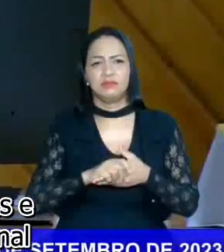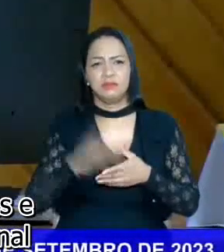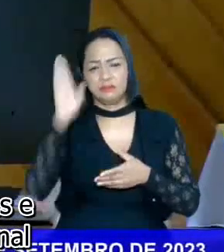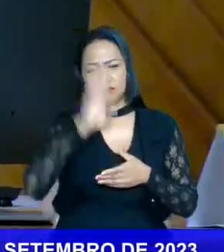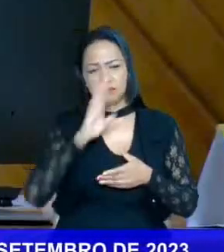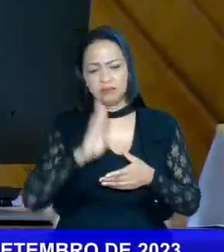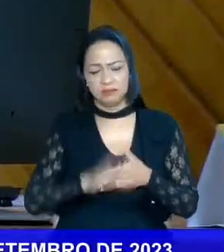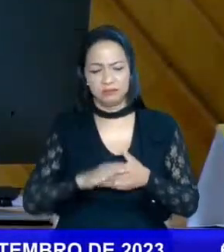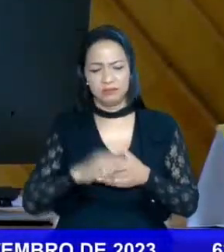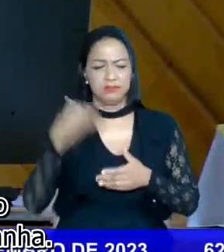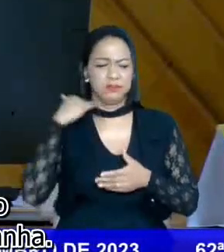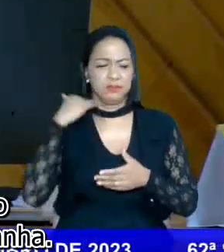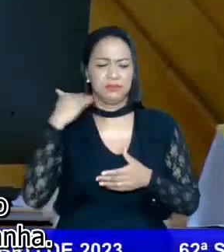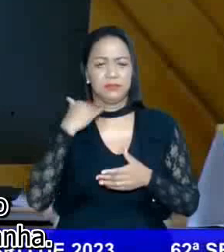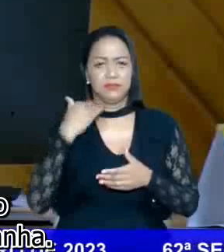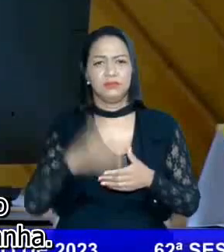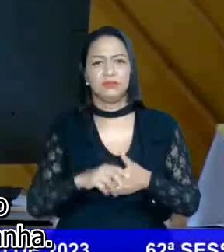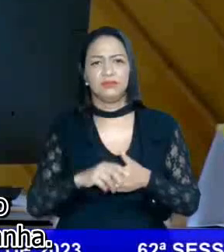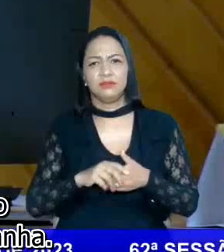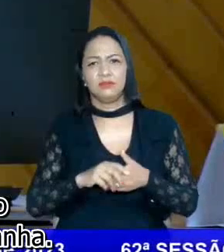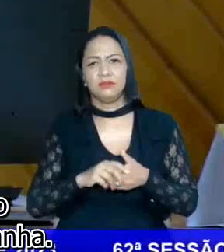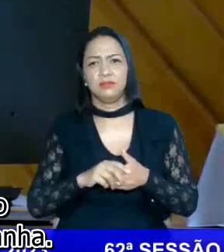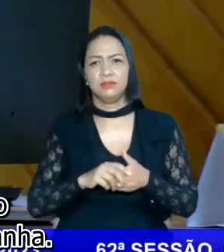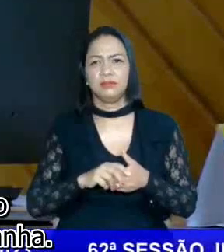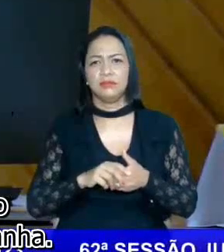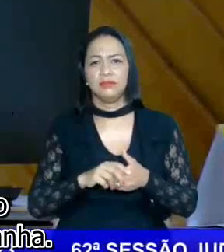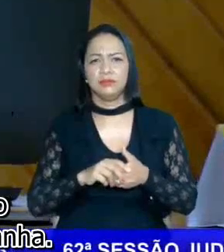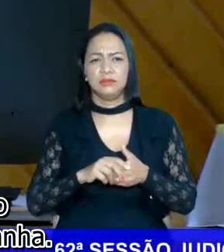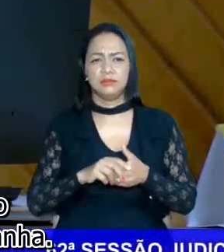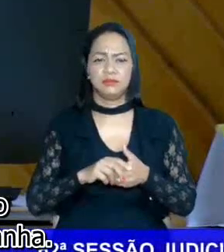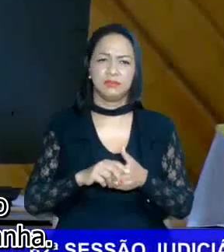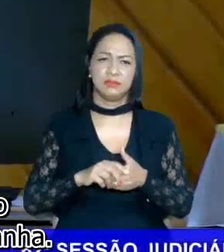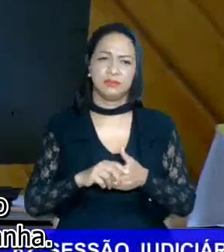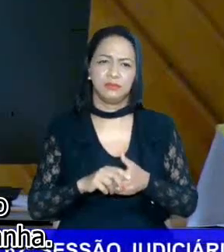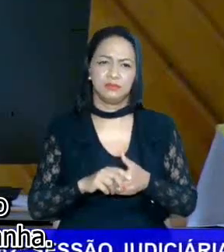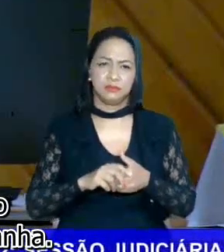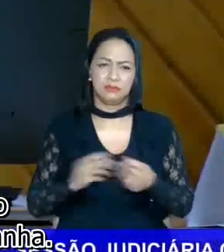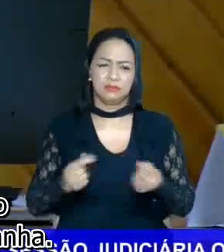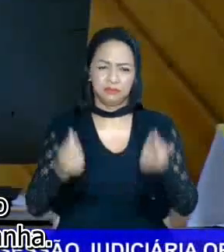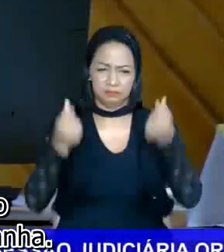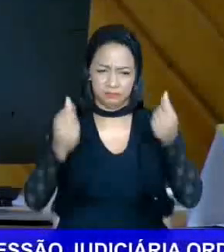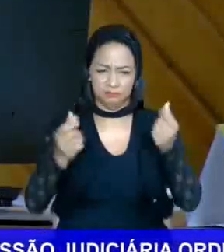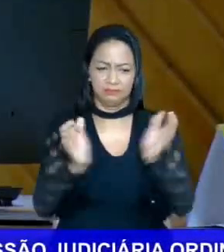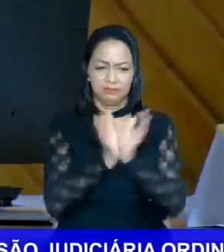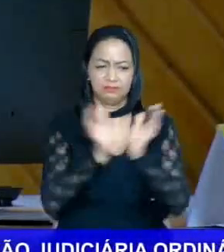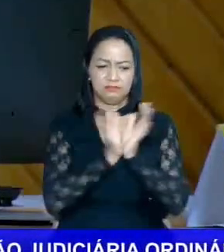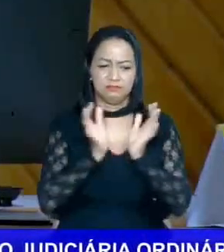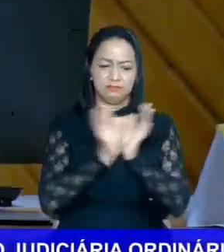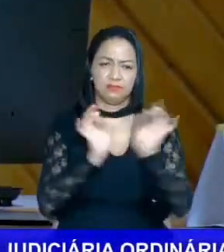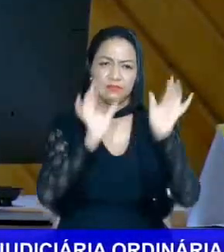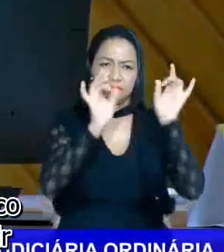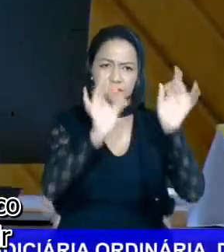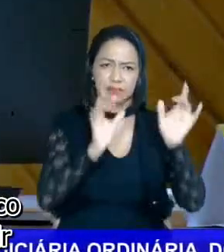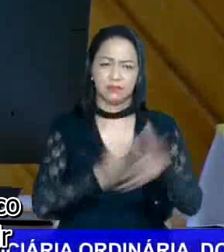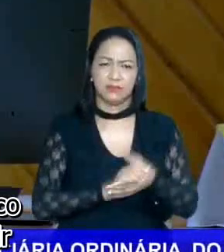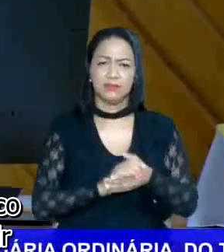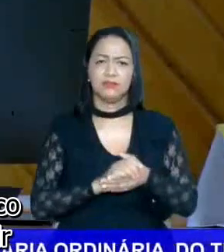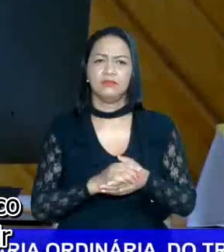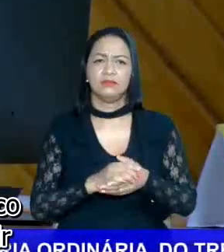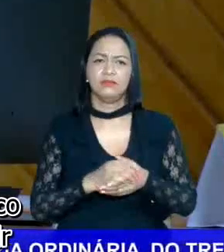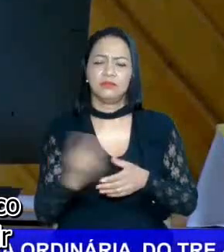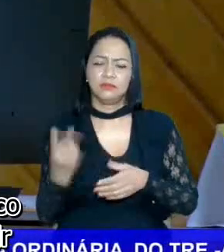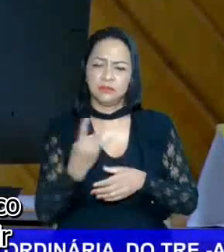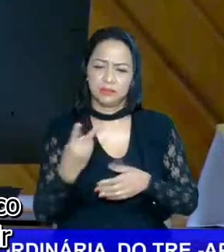Tesouro Nacional, uma vez que consiste em recursos que são oriundos do Fundo de Financiamento de Campanha. A segunda